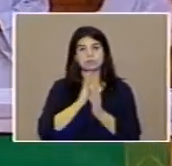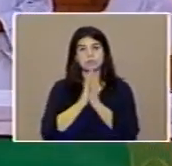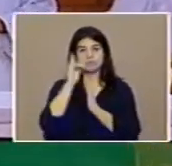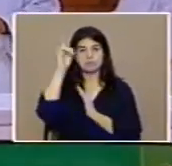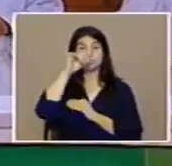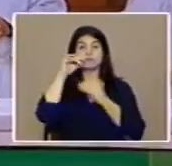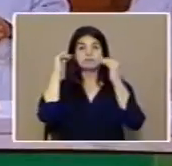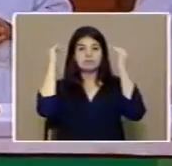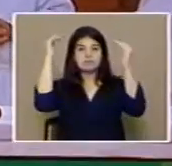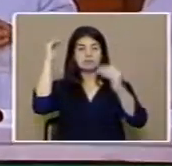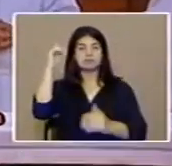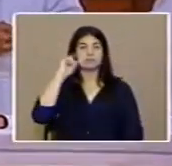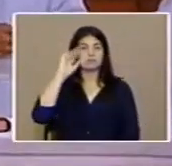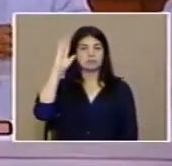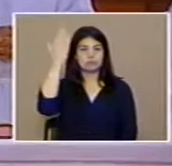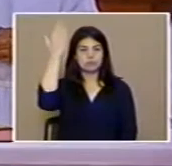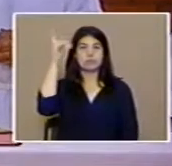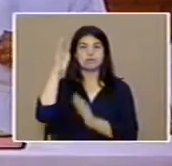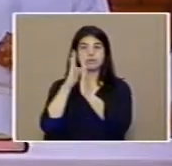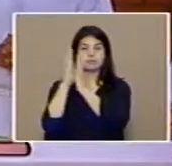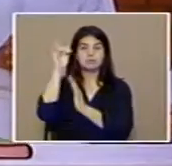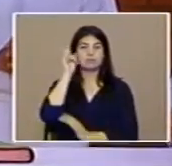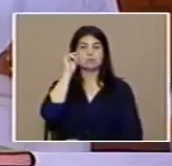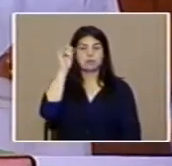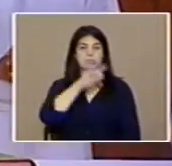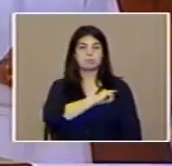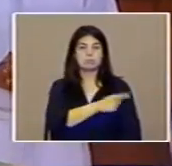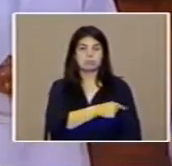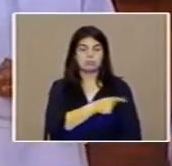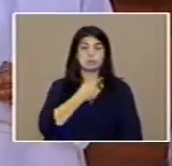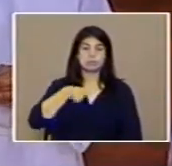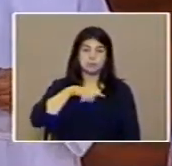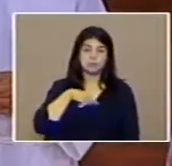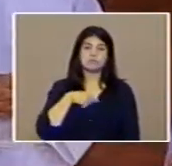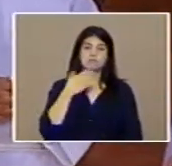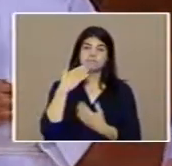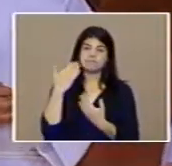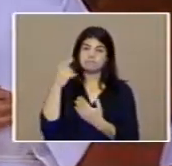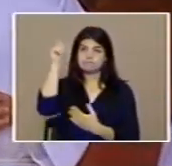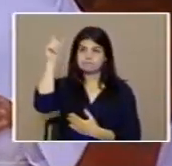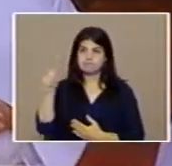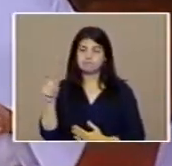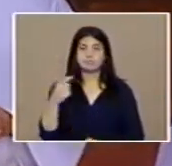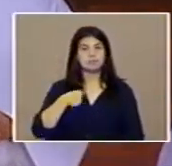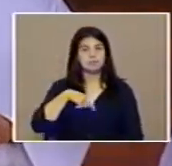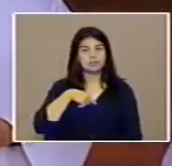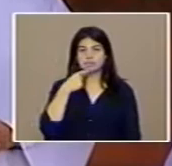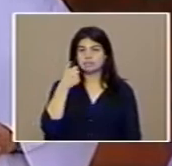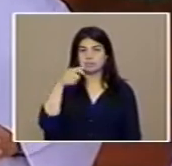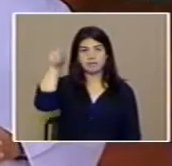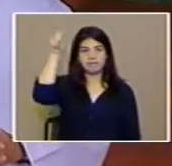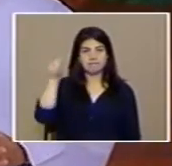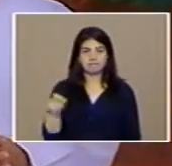rei dos céus Deus Pai todo-poderoso nós vós louvamos nós vos bendizemos